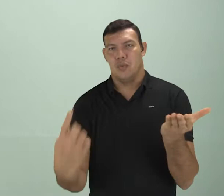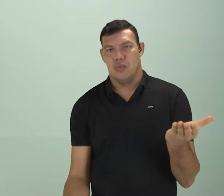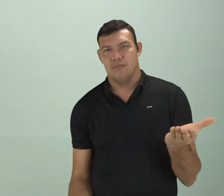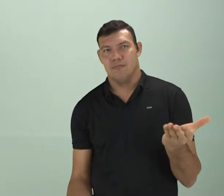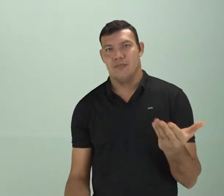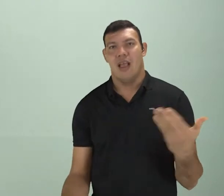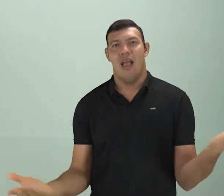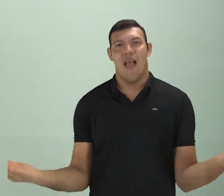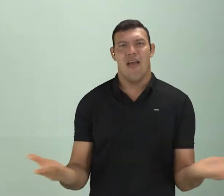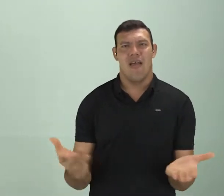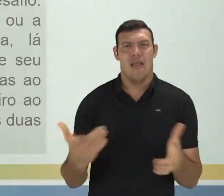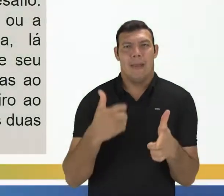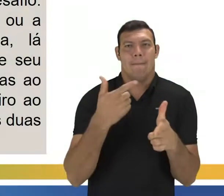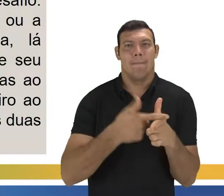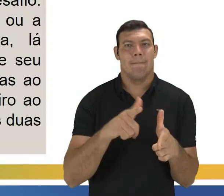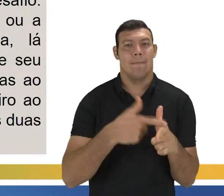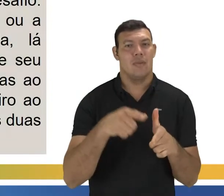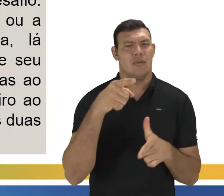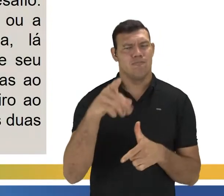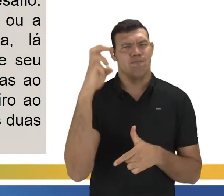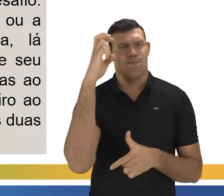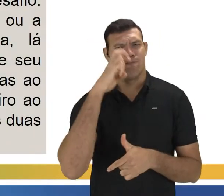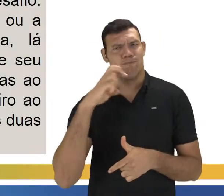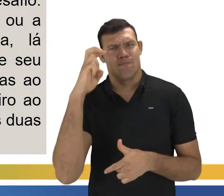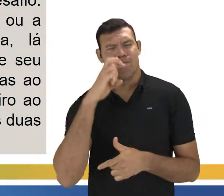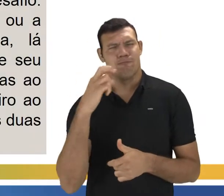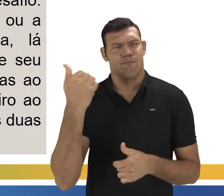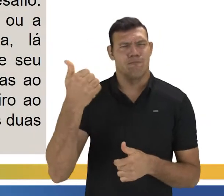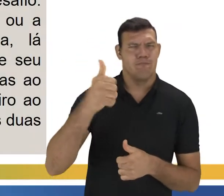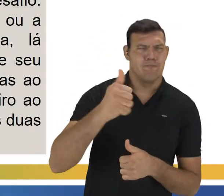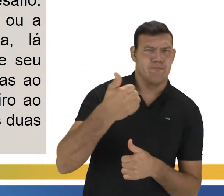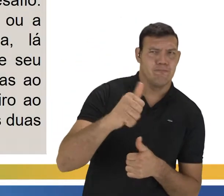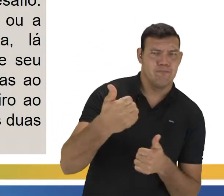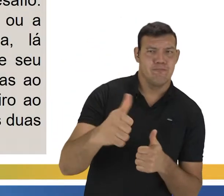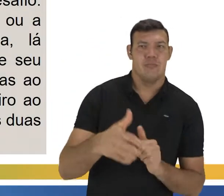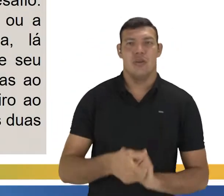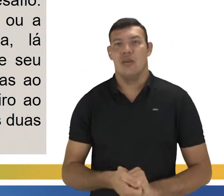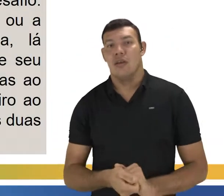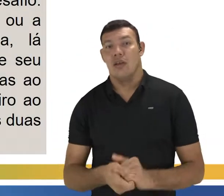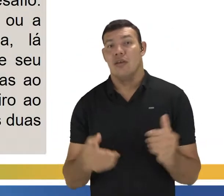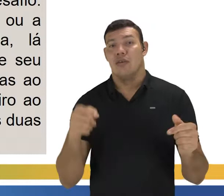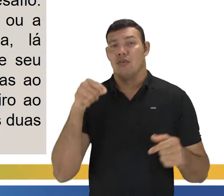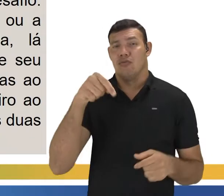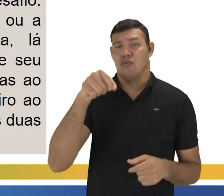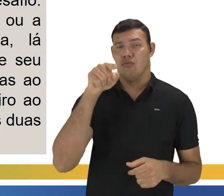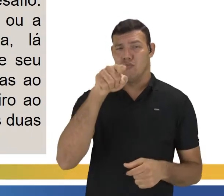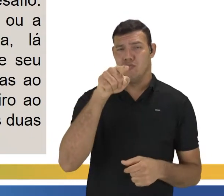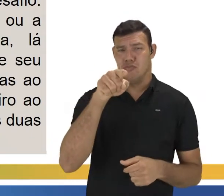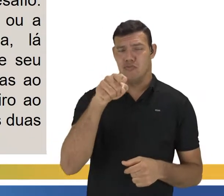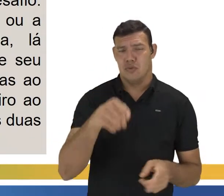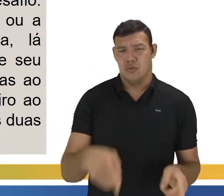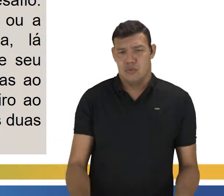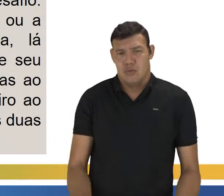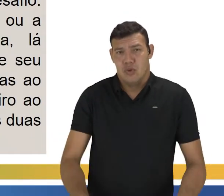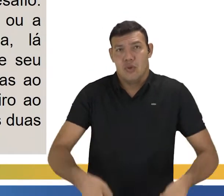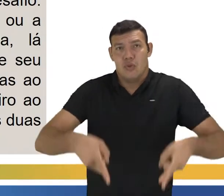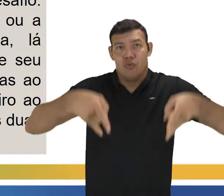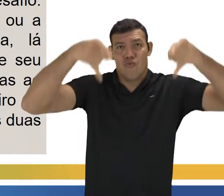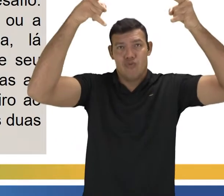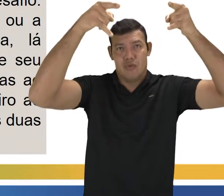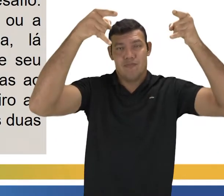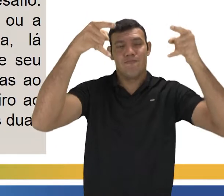situação-problema para você analisar então imagina que você e um amigo estão alto de um prédio de 10 andares